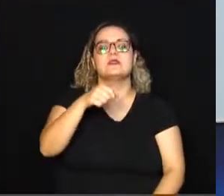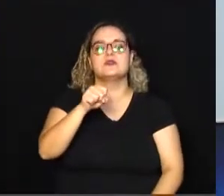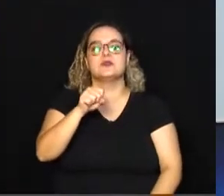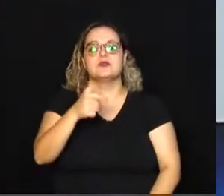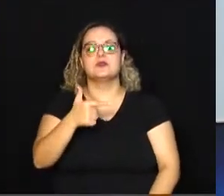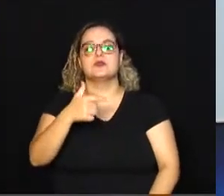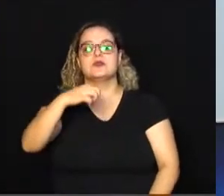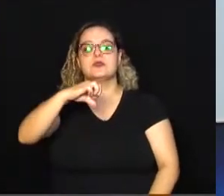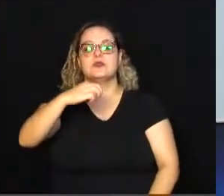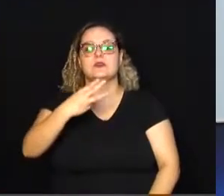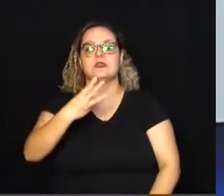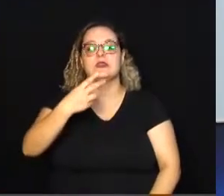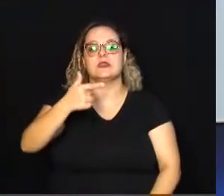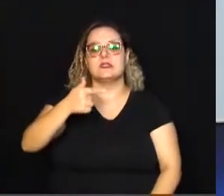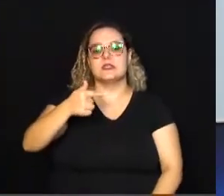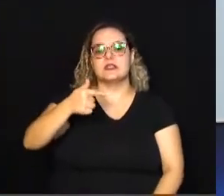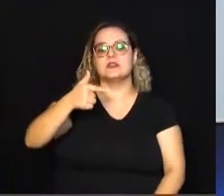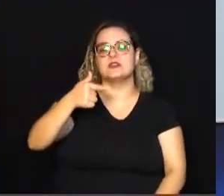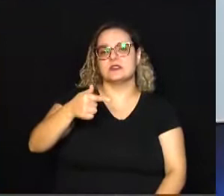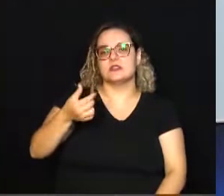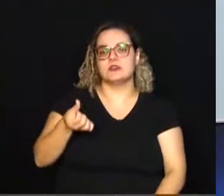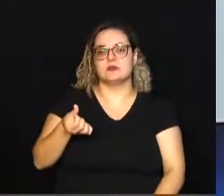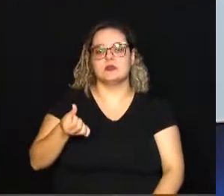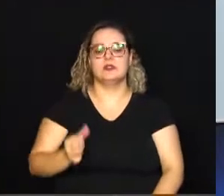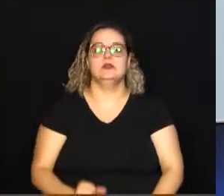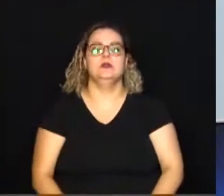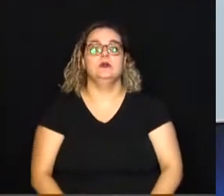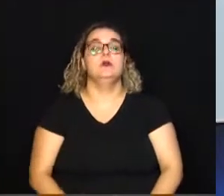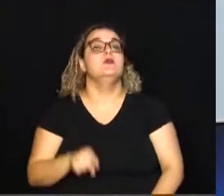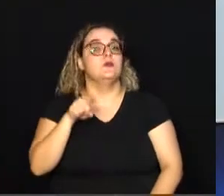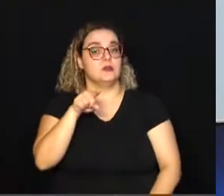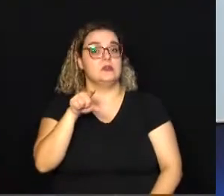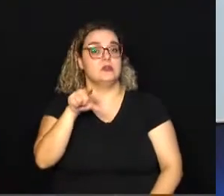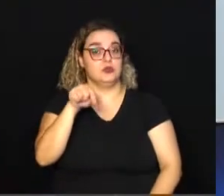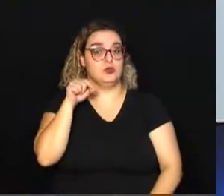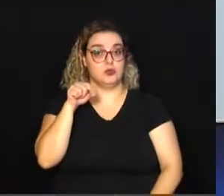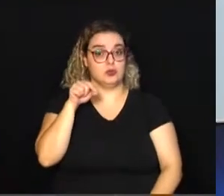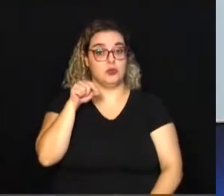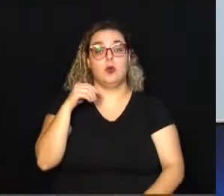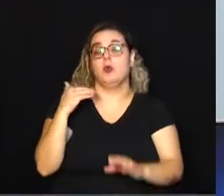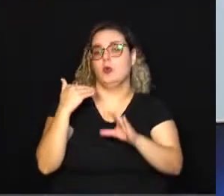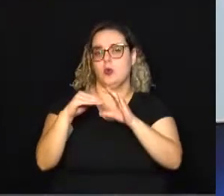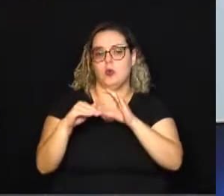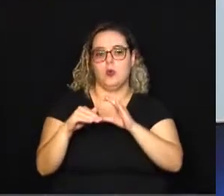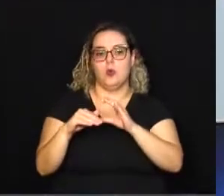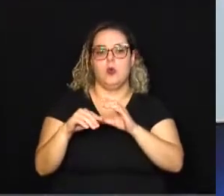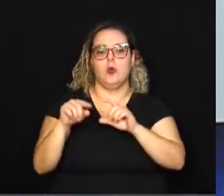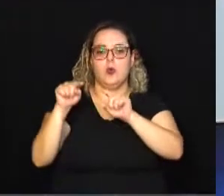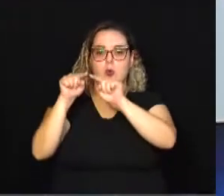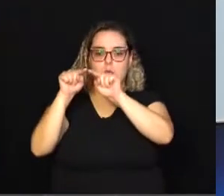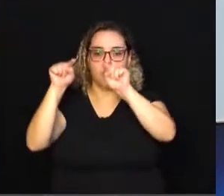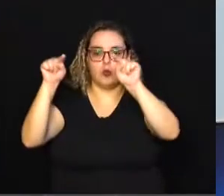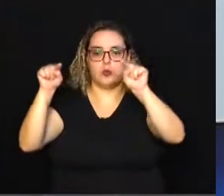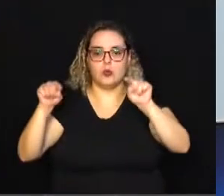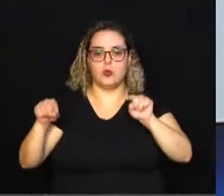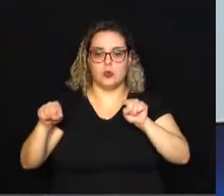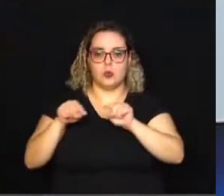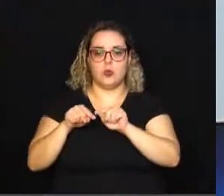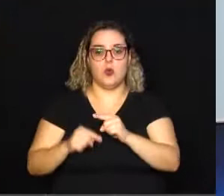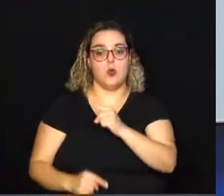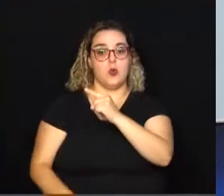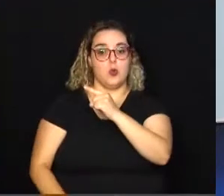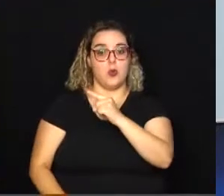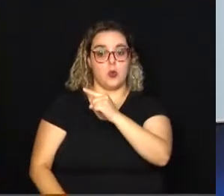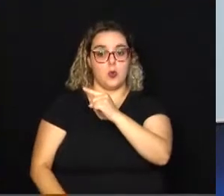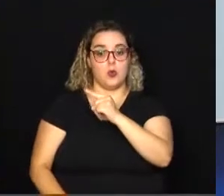978293776 é o número do nosso WhatsApp. Você tem a opção de enviar uma mensagem através do QR Code, olha só, estou apontando aqui para ele.